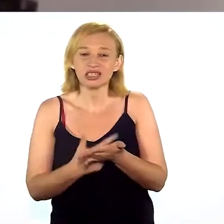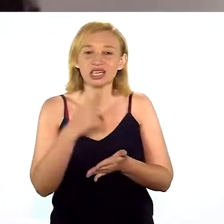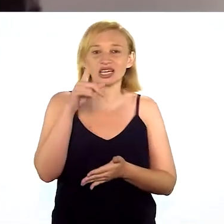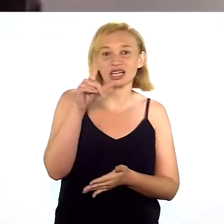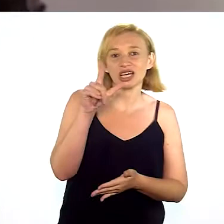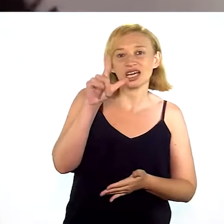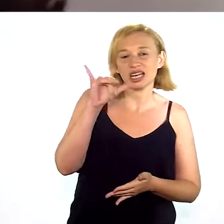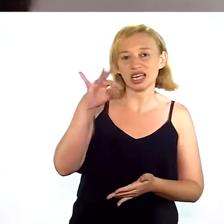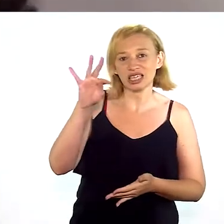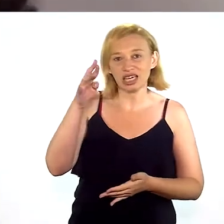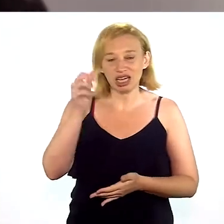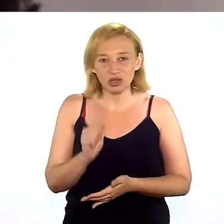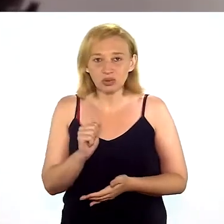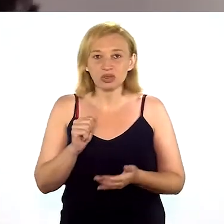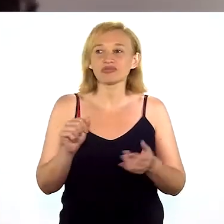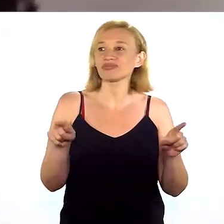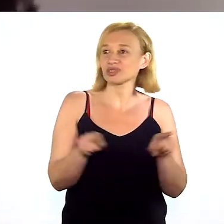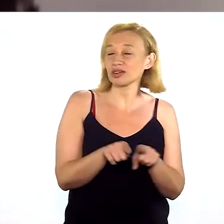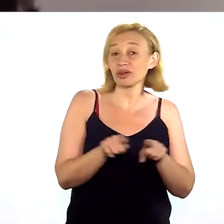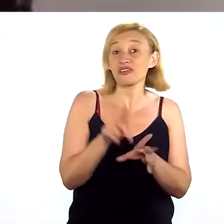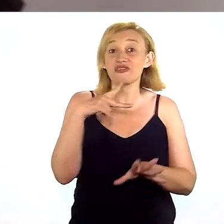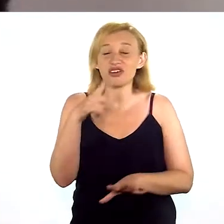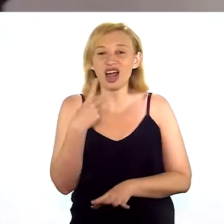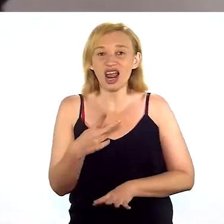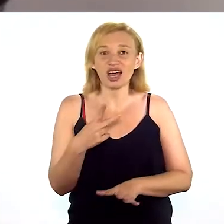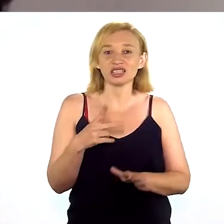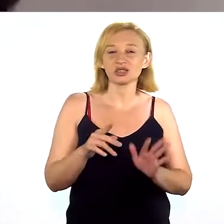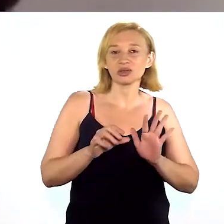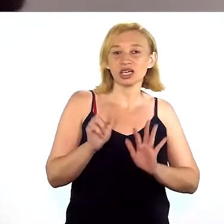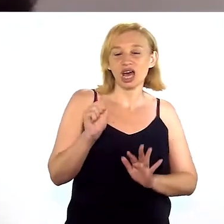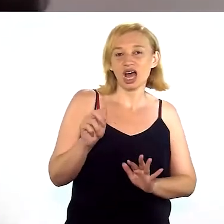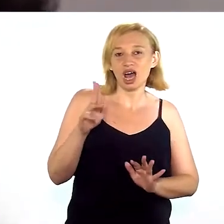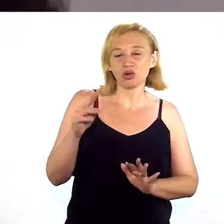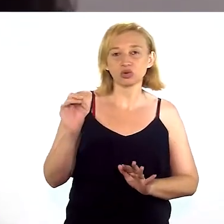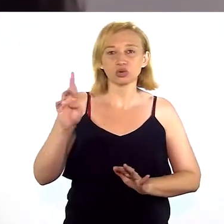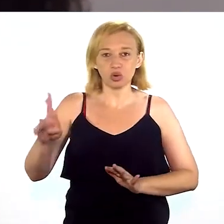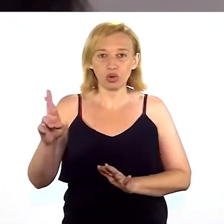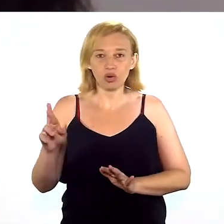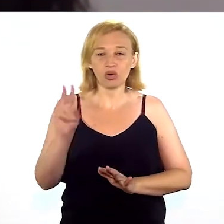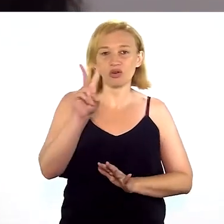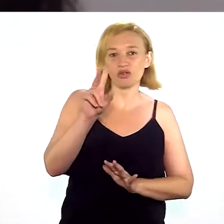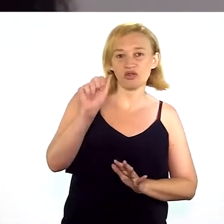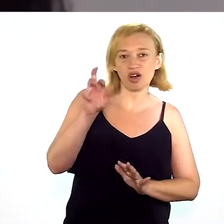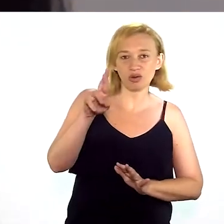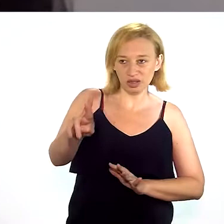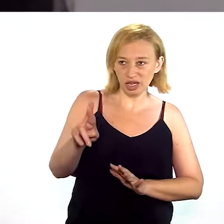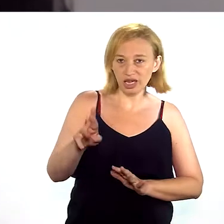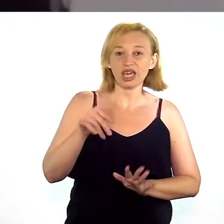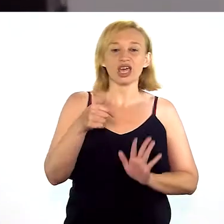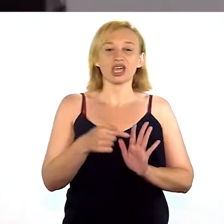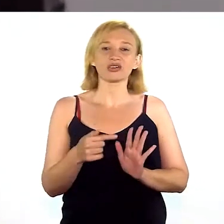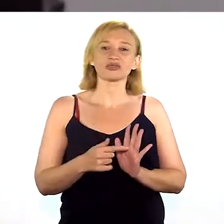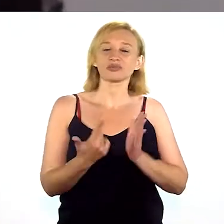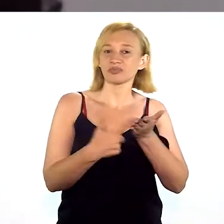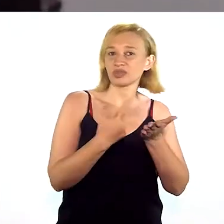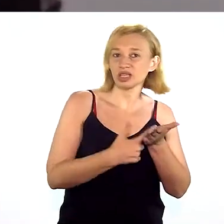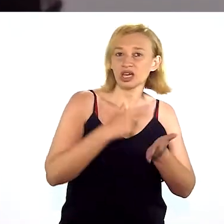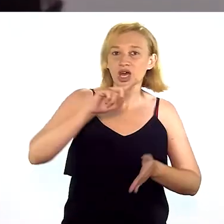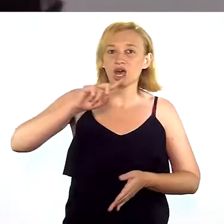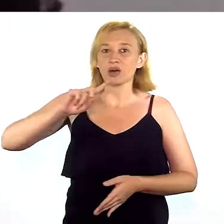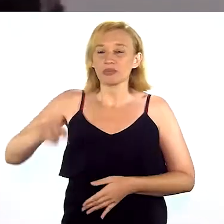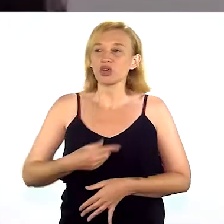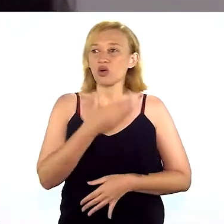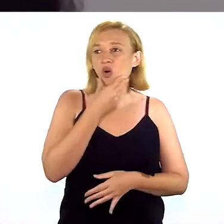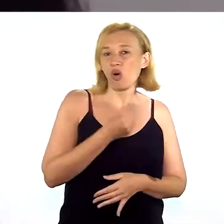de literatura em clubes de livro e, sobretudo, para falar sobre esse autor, né, que é o Walter Hugo Mãe. Eu trouxe esse livro, O Filho de Mil